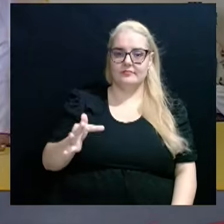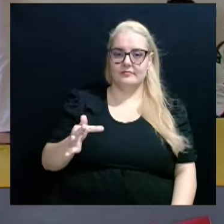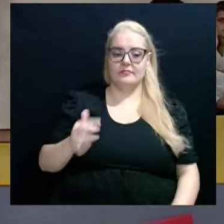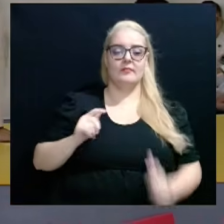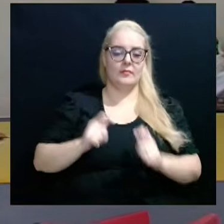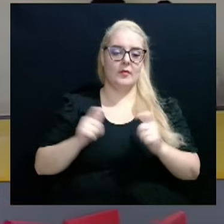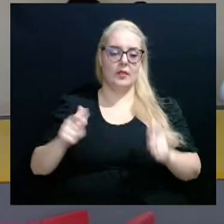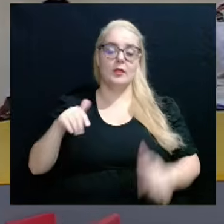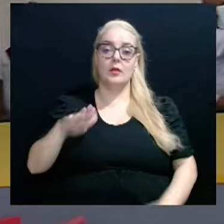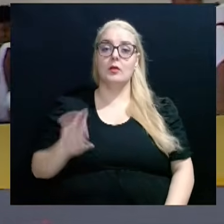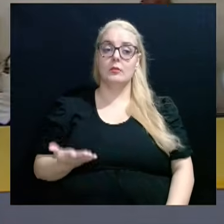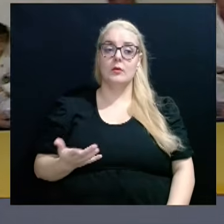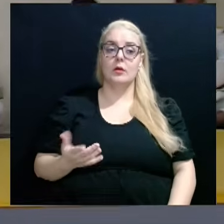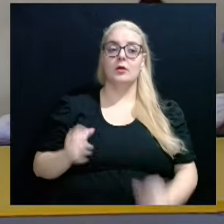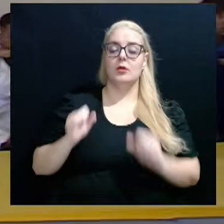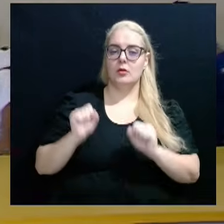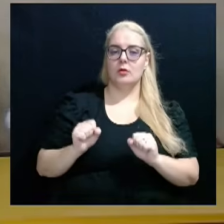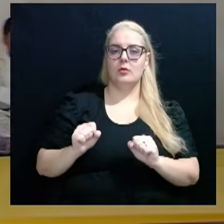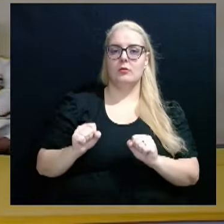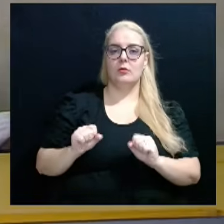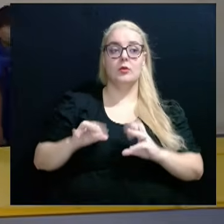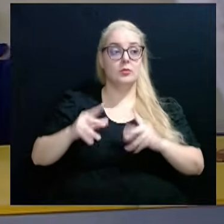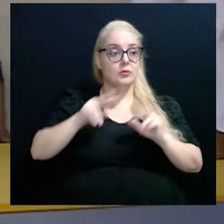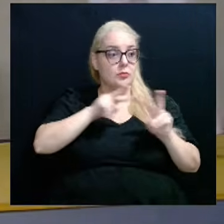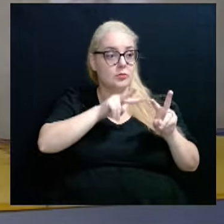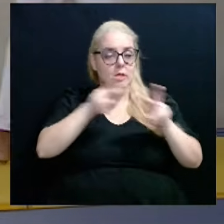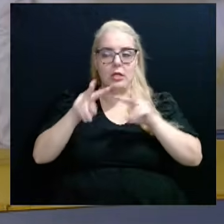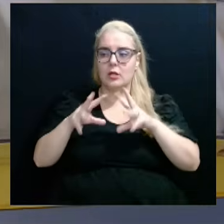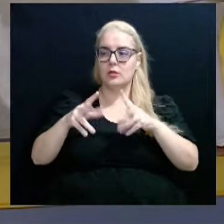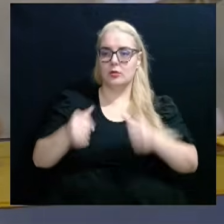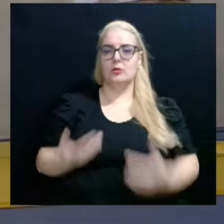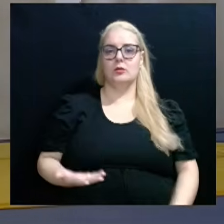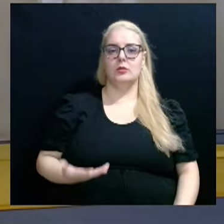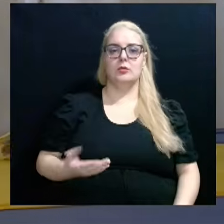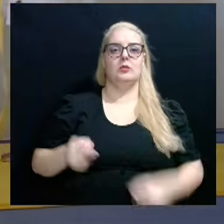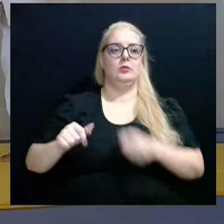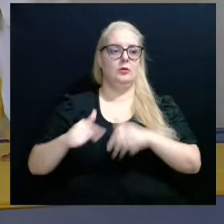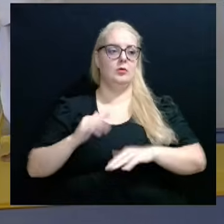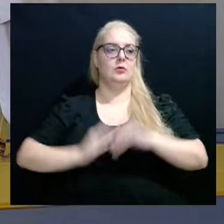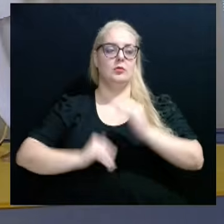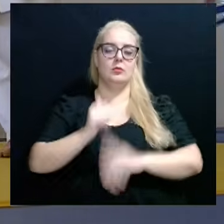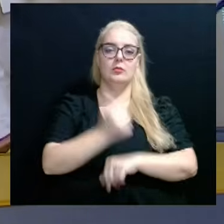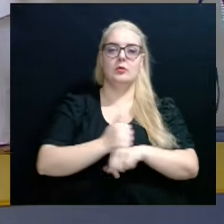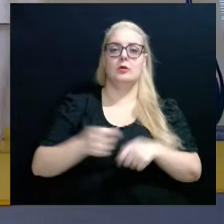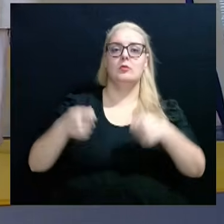ver todos esses que estão aqui hoje também formados, com uma carreira sólida, com a família